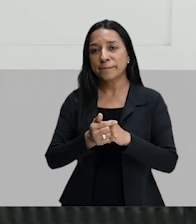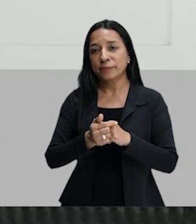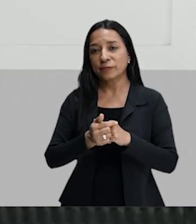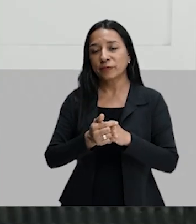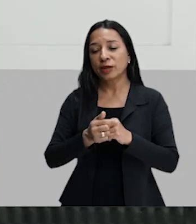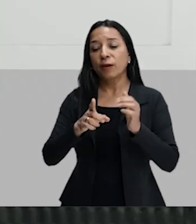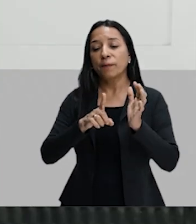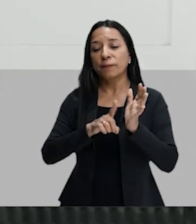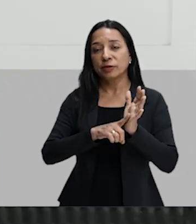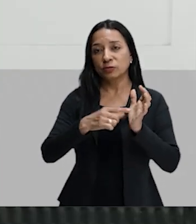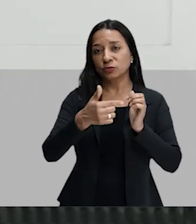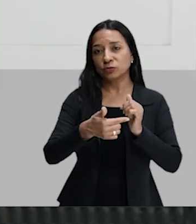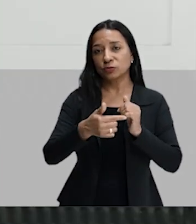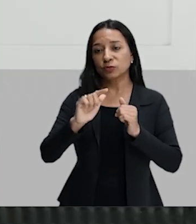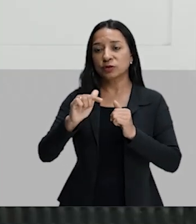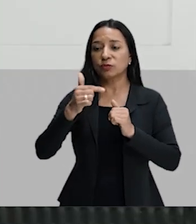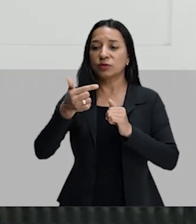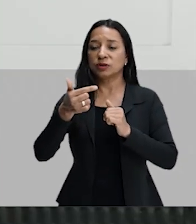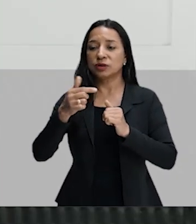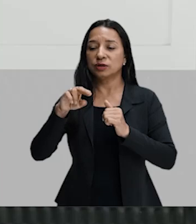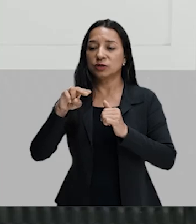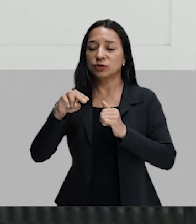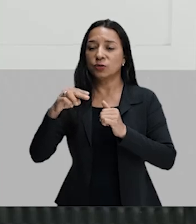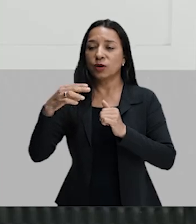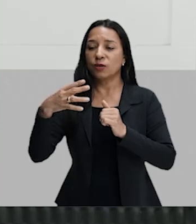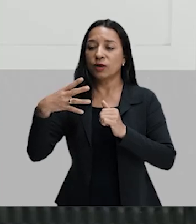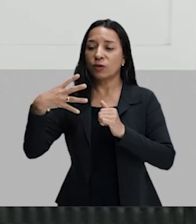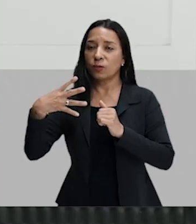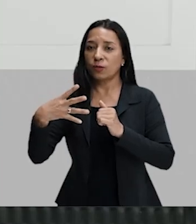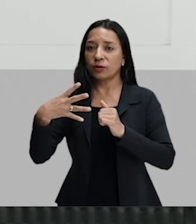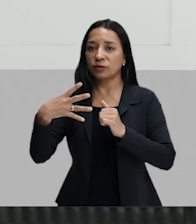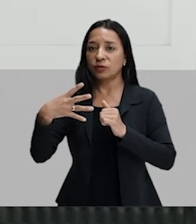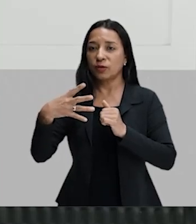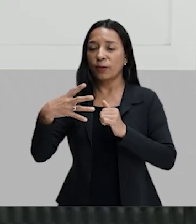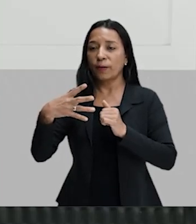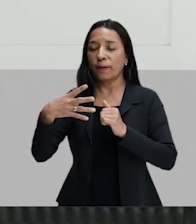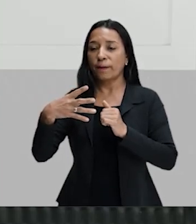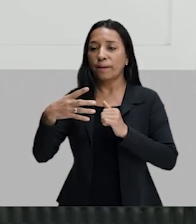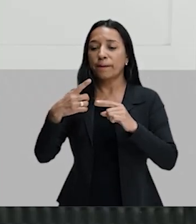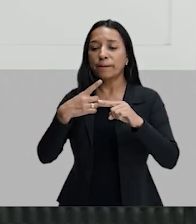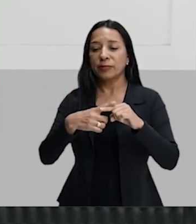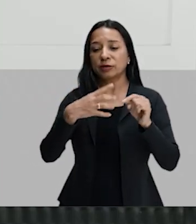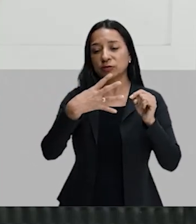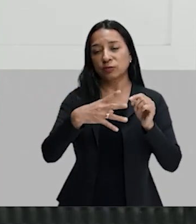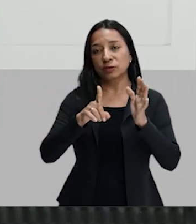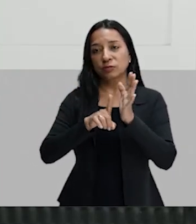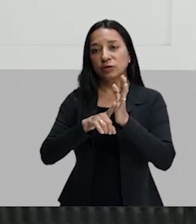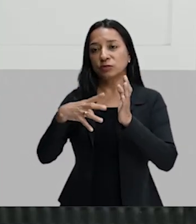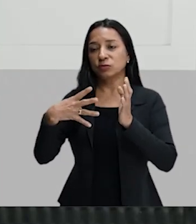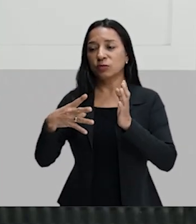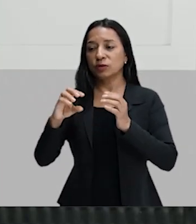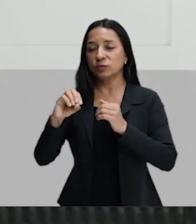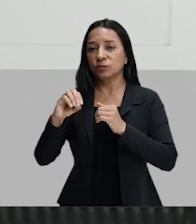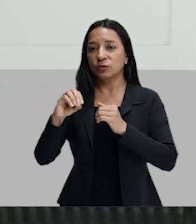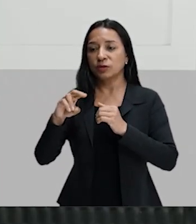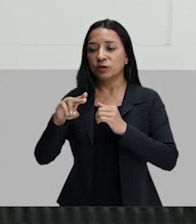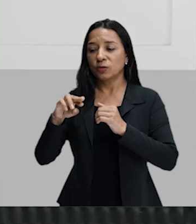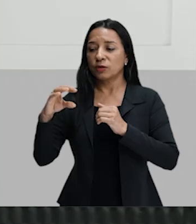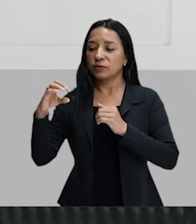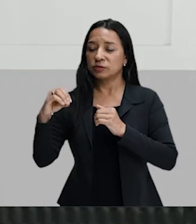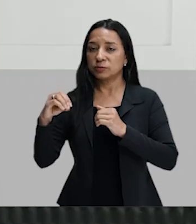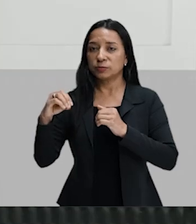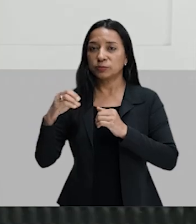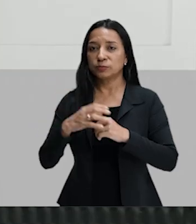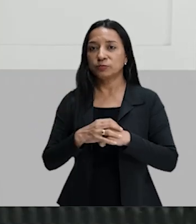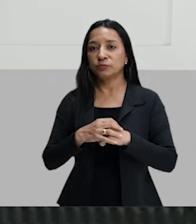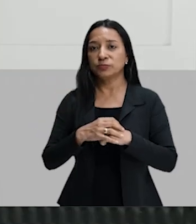menos 4. Aliás, dá mais 4, né? Mais 4 menos 4 dá 0. Acontecer a mesma coisa. O x